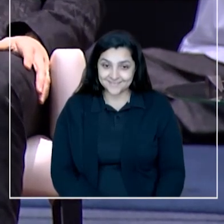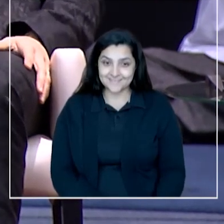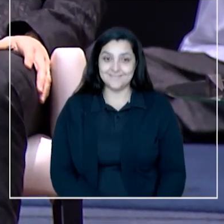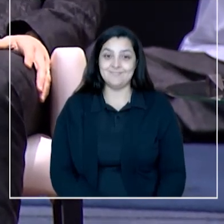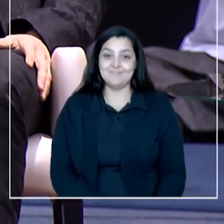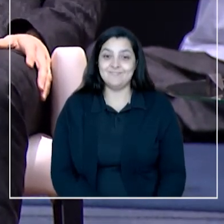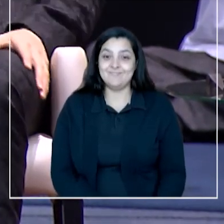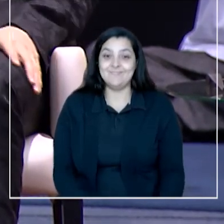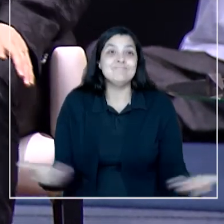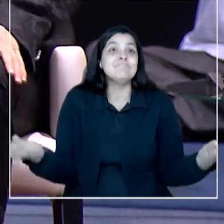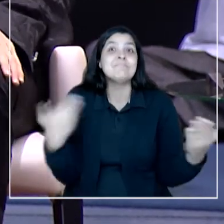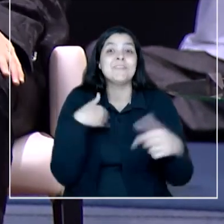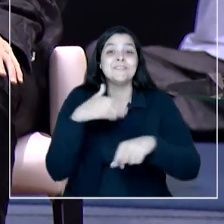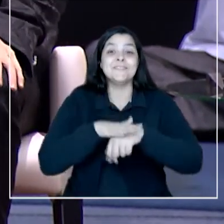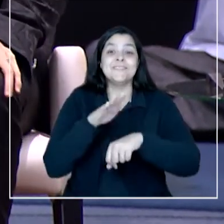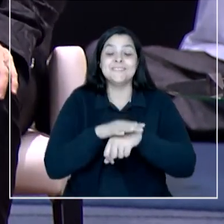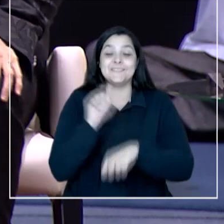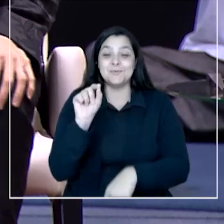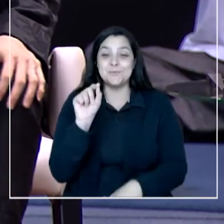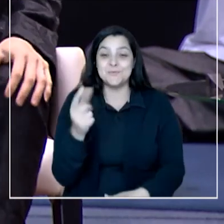O que eu tenho que fazer? Desculpa.